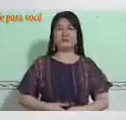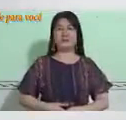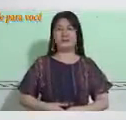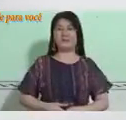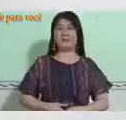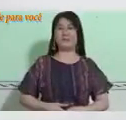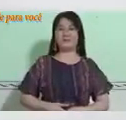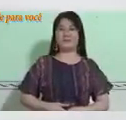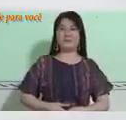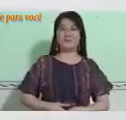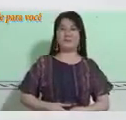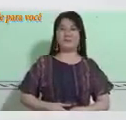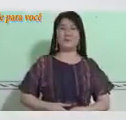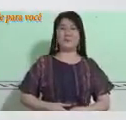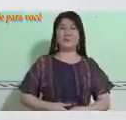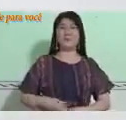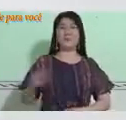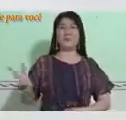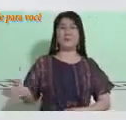NAPRESNTE, em chás e cafés, vírgula,